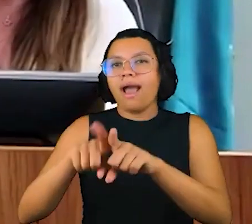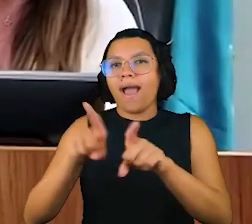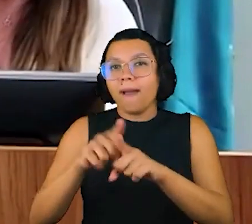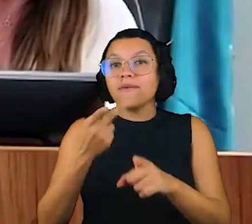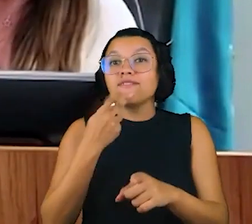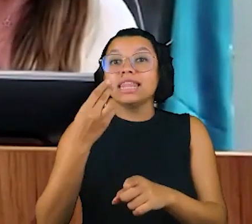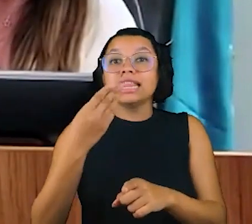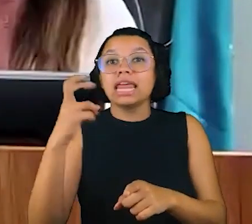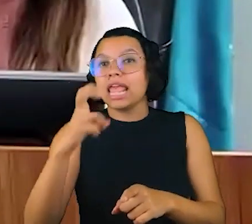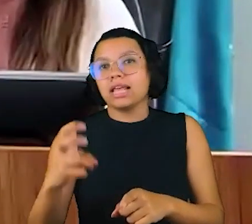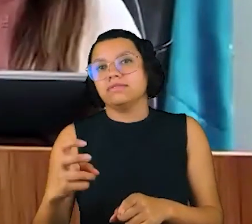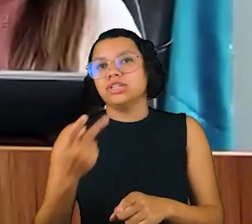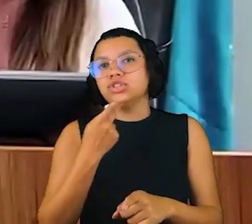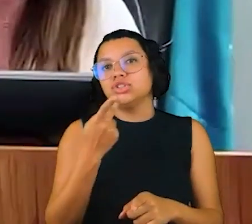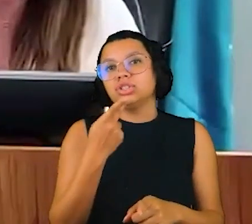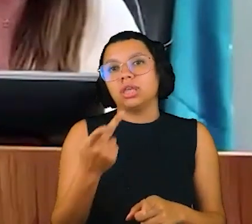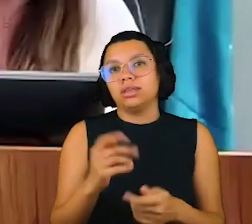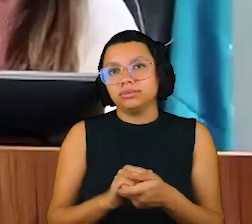vezes a mesma coisa.